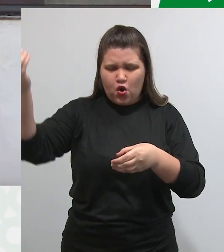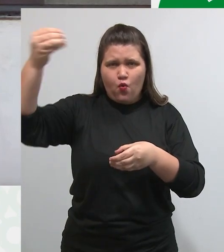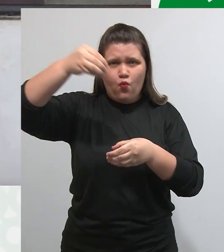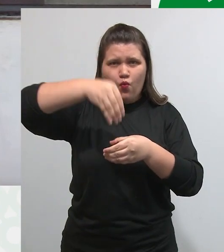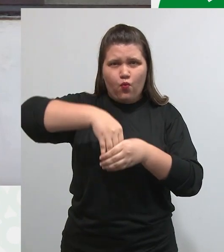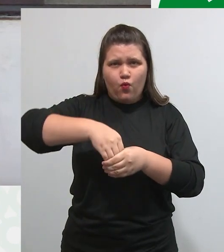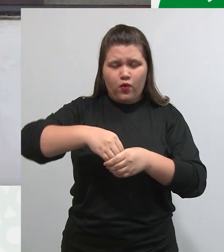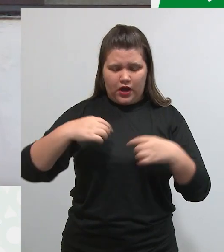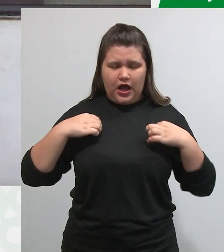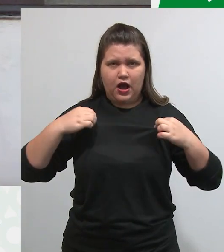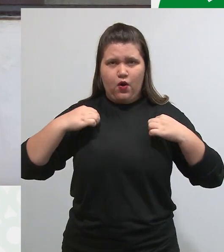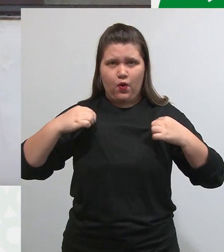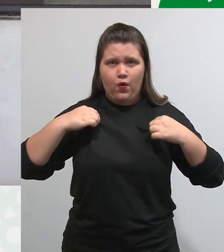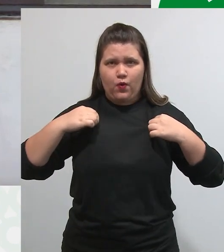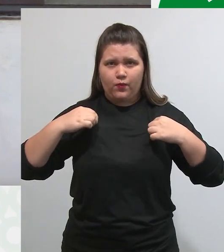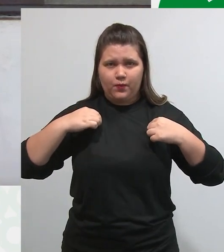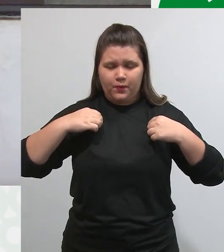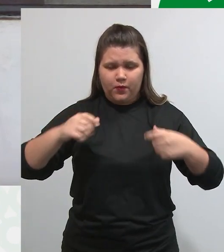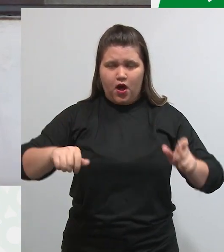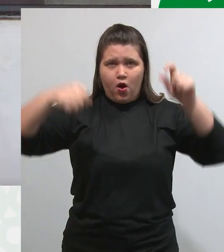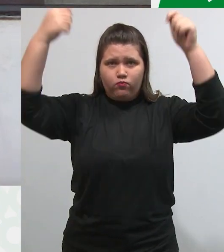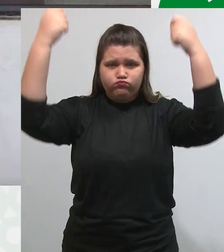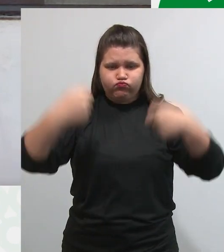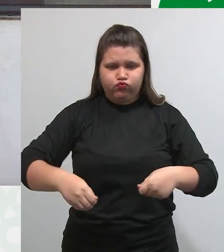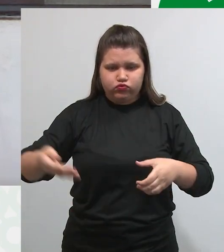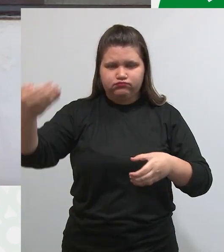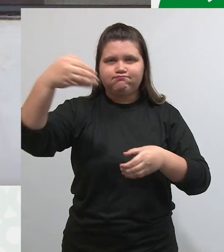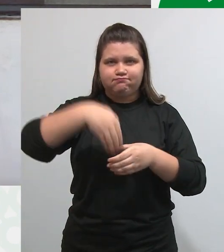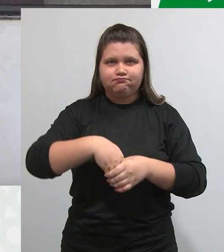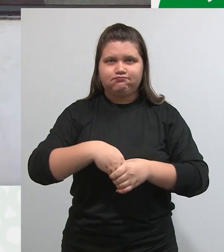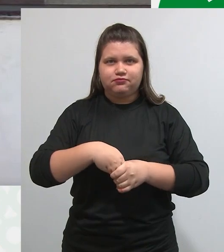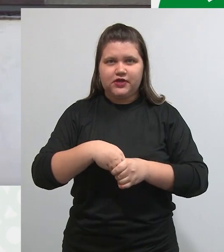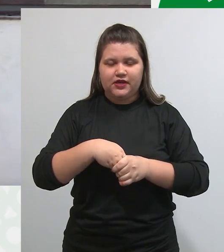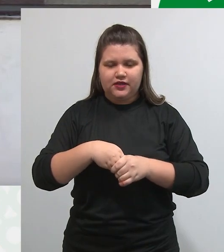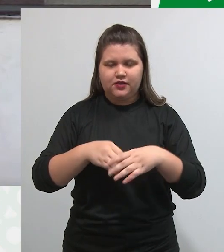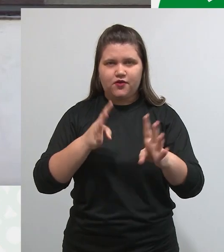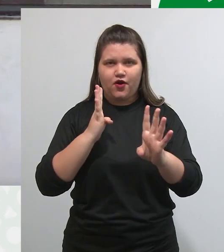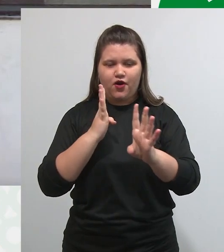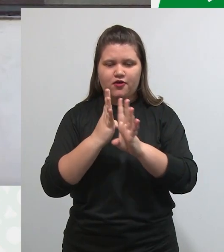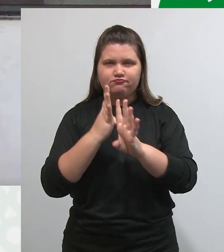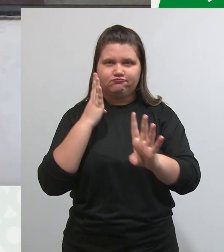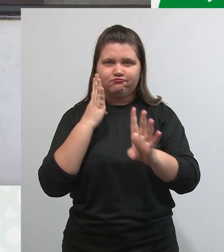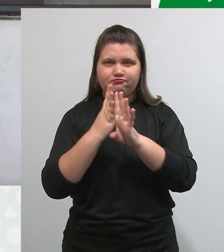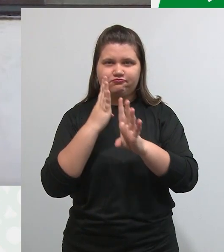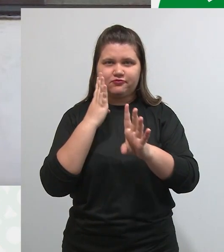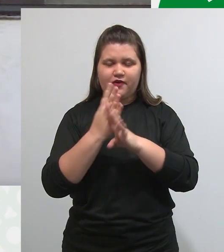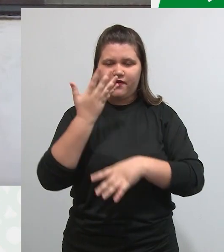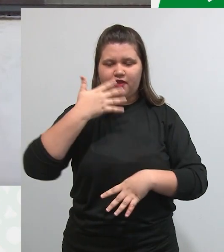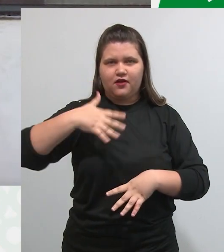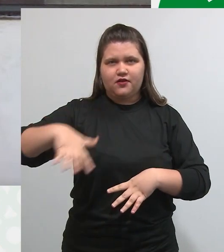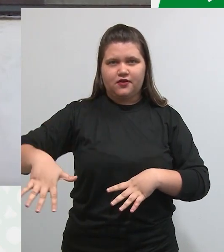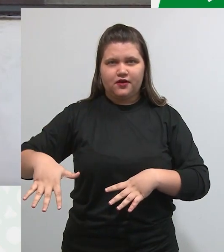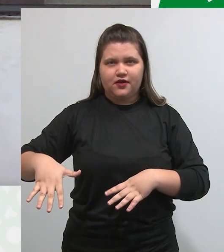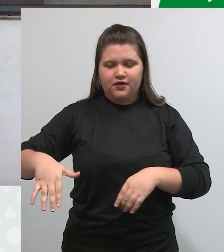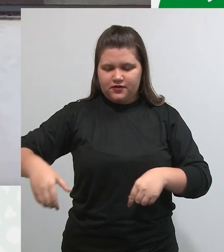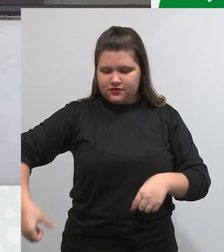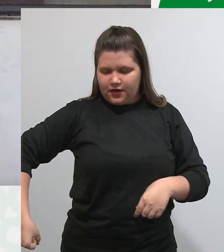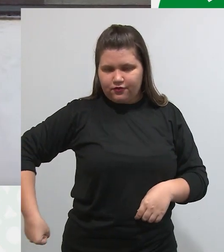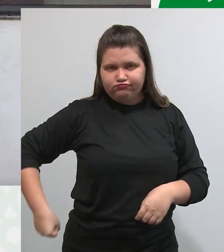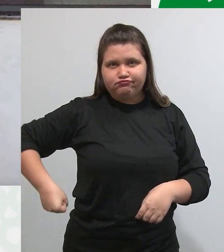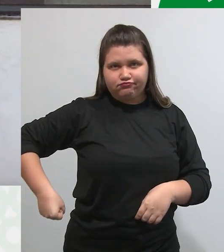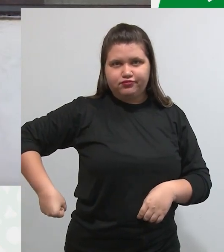sacola de plástico e fazia uma fila de criança, e eu segurava numa ponta e o maior na outra, a